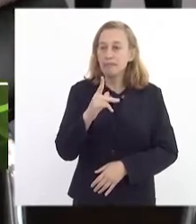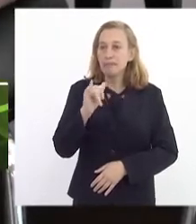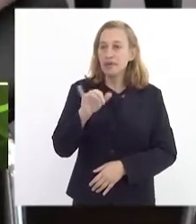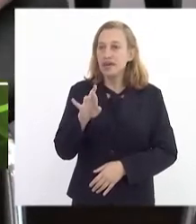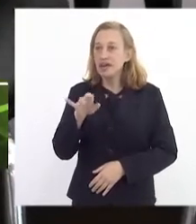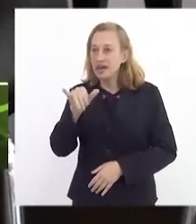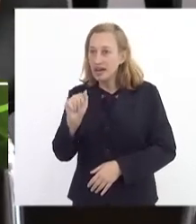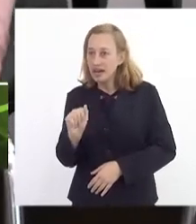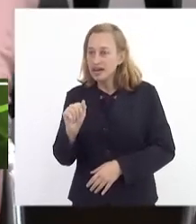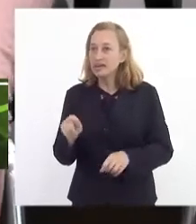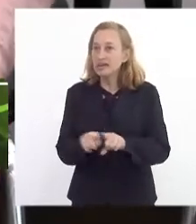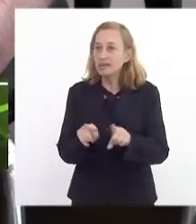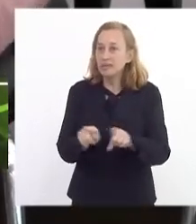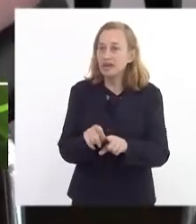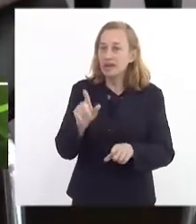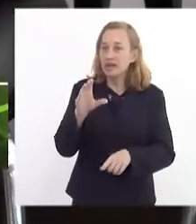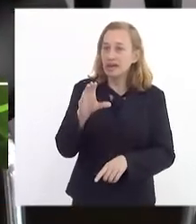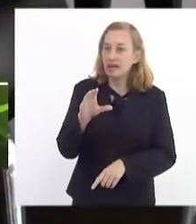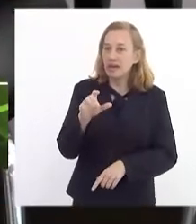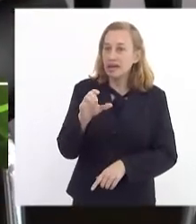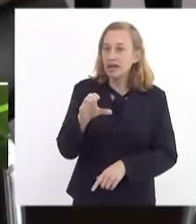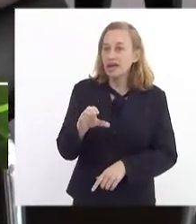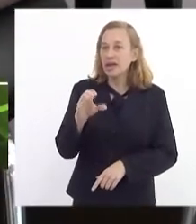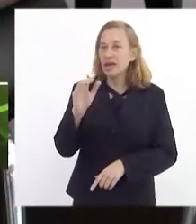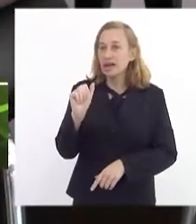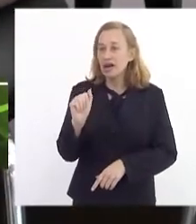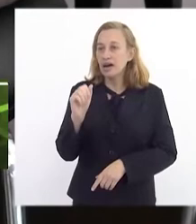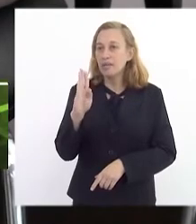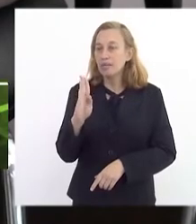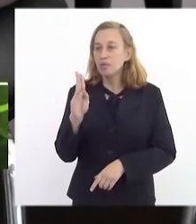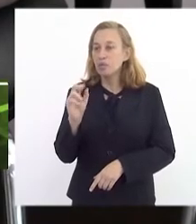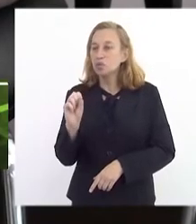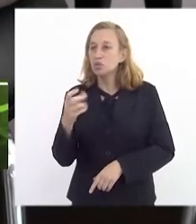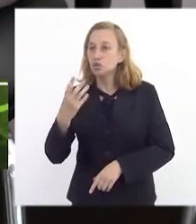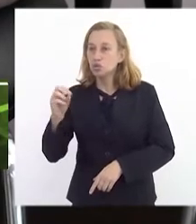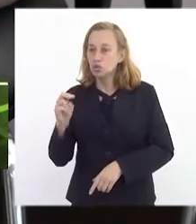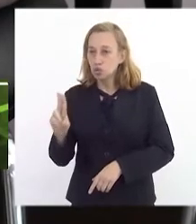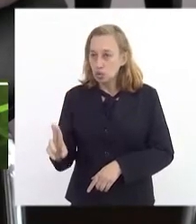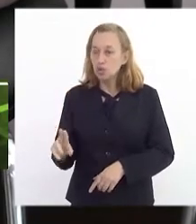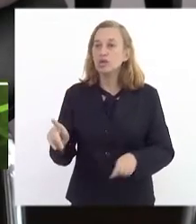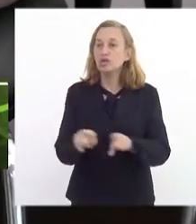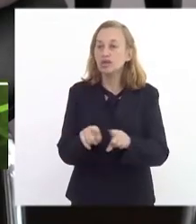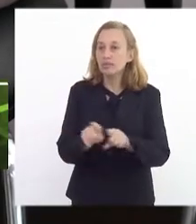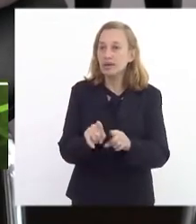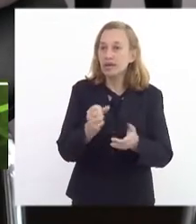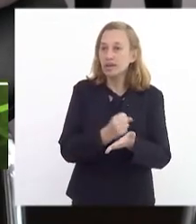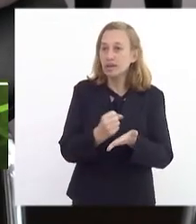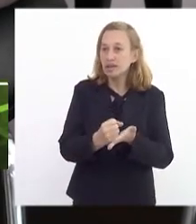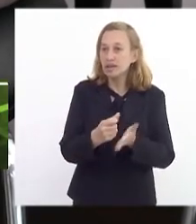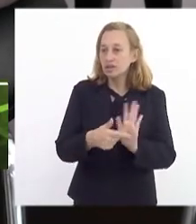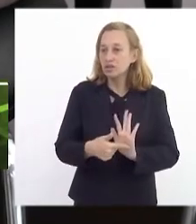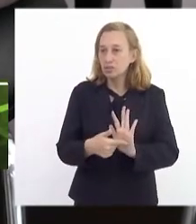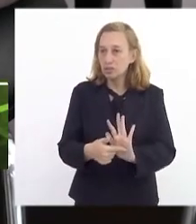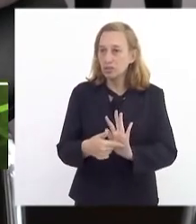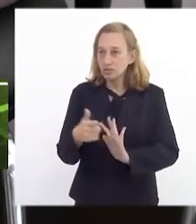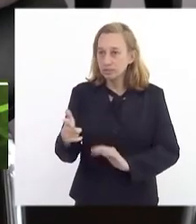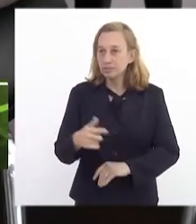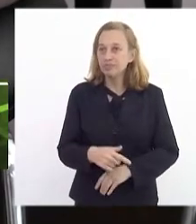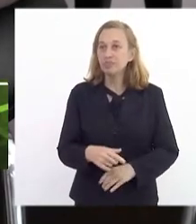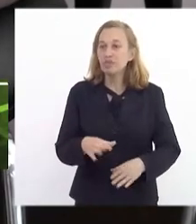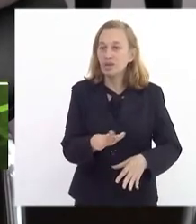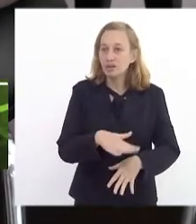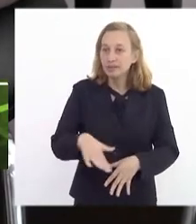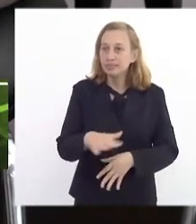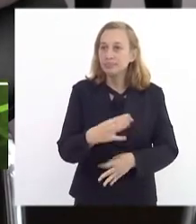Aí está uma ficha técnica, né, do contrato. O objeto é a elaboração de projeto e execução das obras de implantação dessas unidades